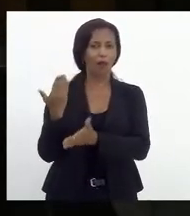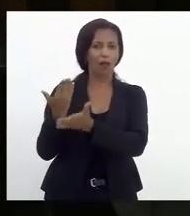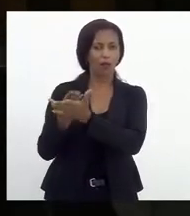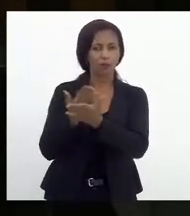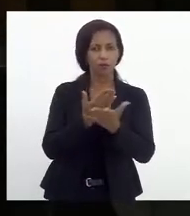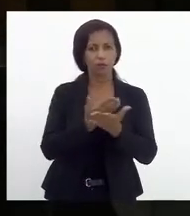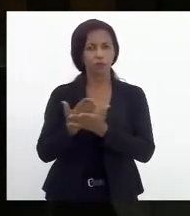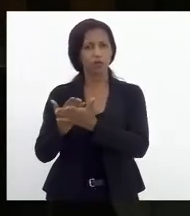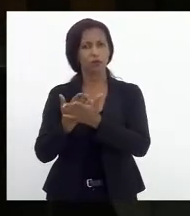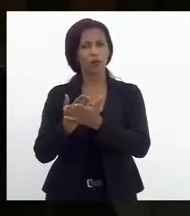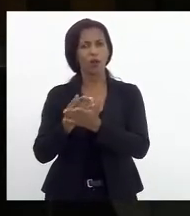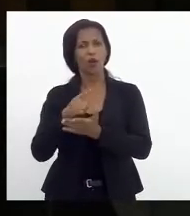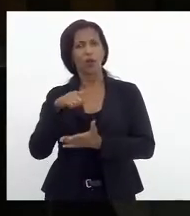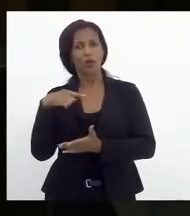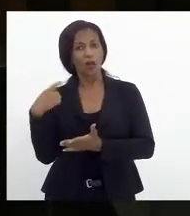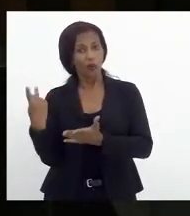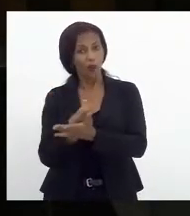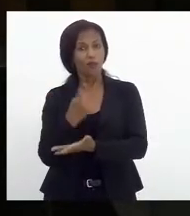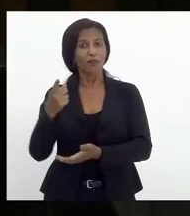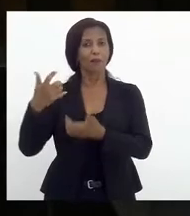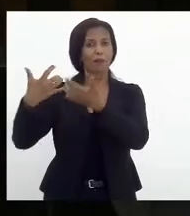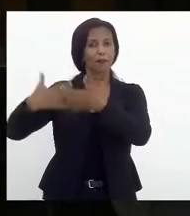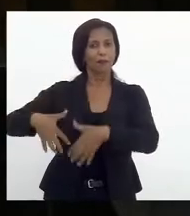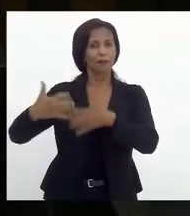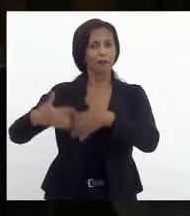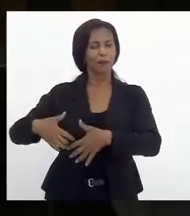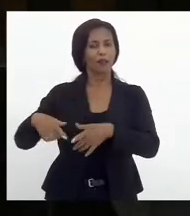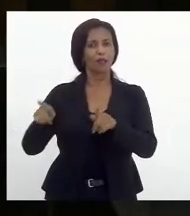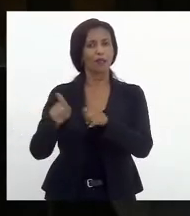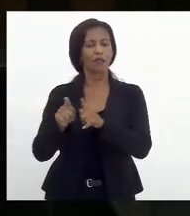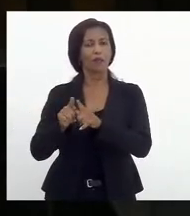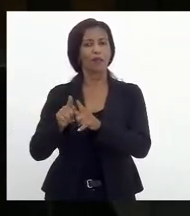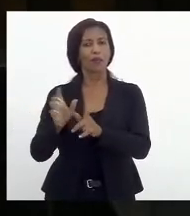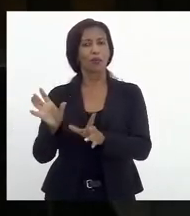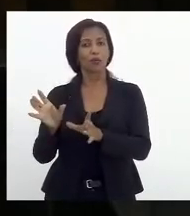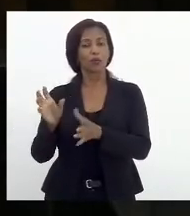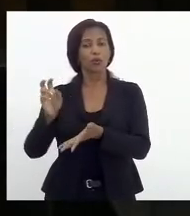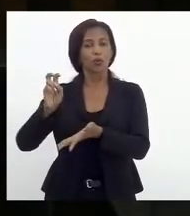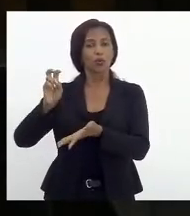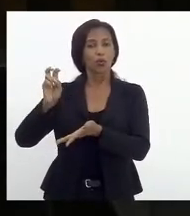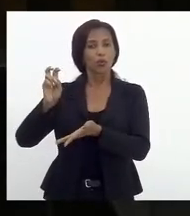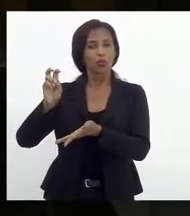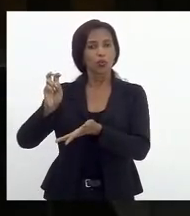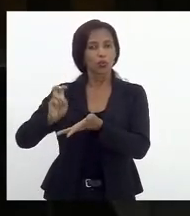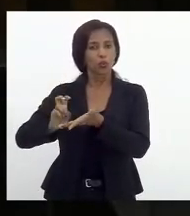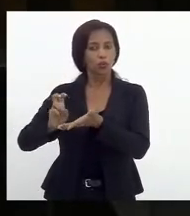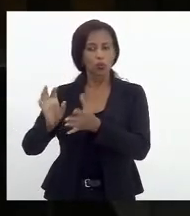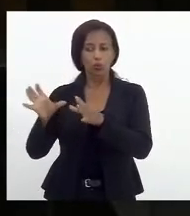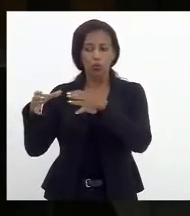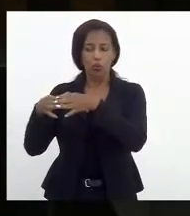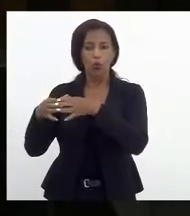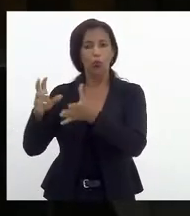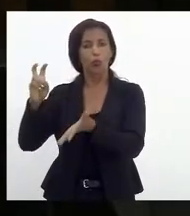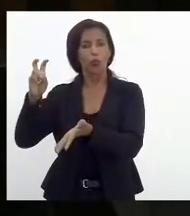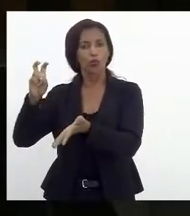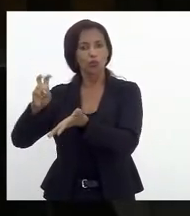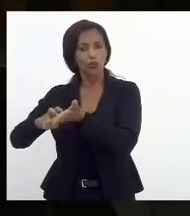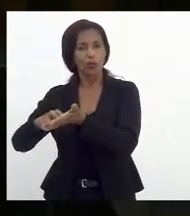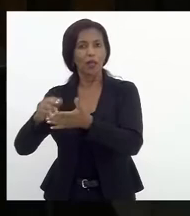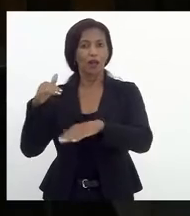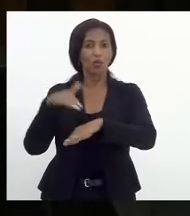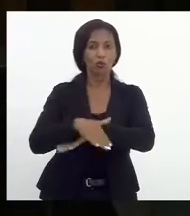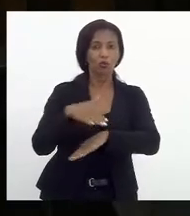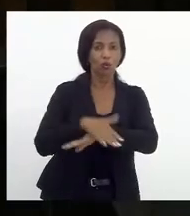Nós fizemos isso em Petrópolis. Turma, inclusive, Valdeque, de alfabetização de adultos. Nós fizemos à